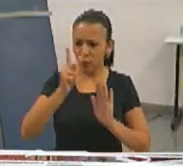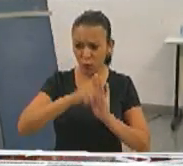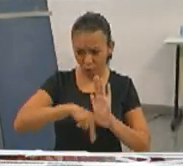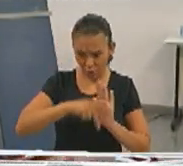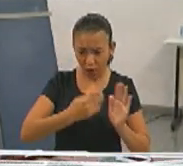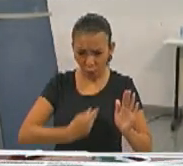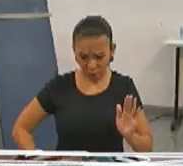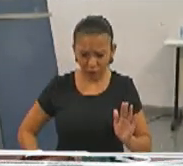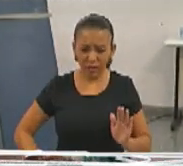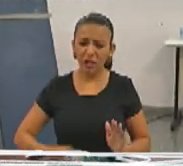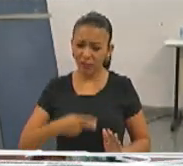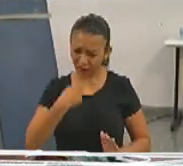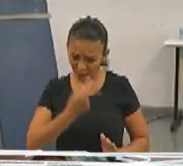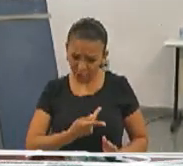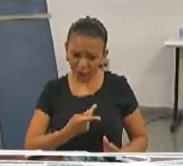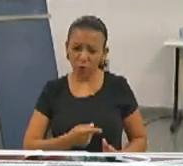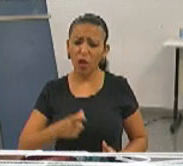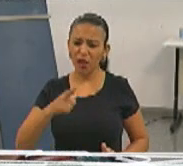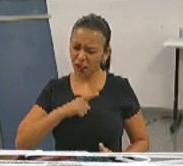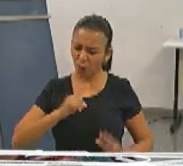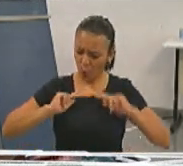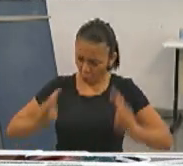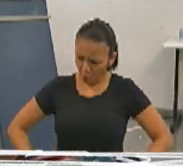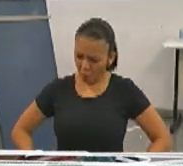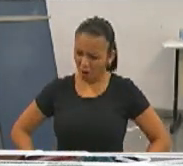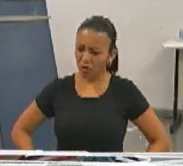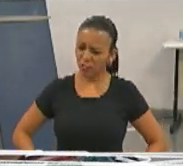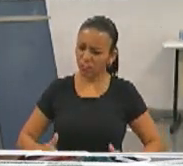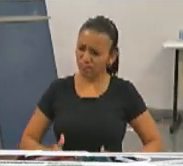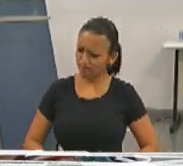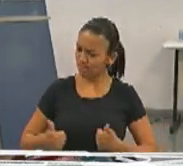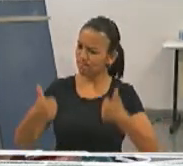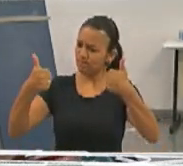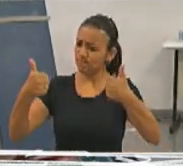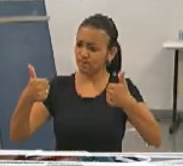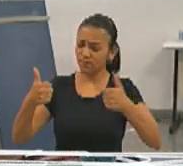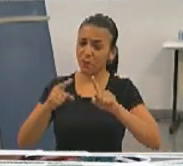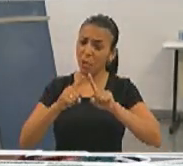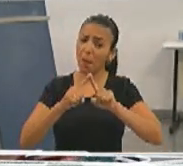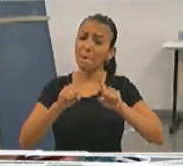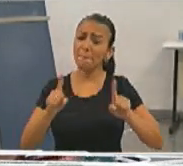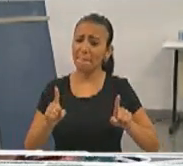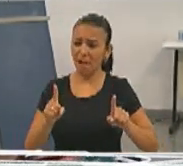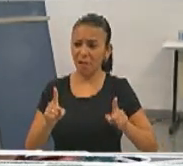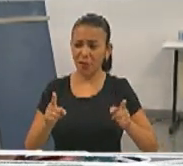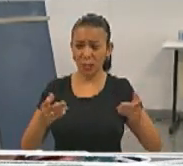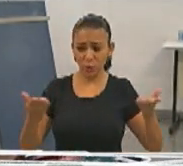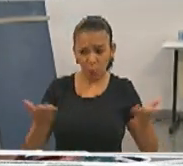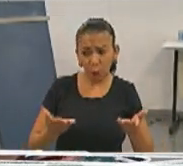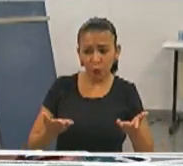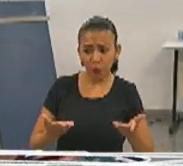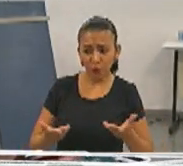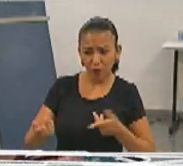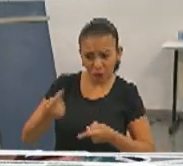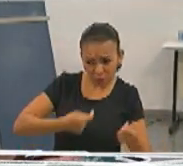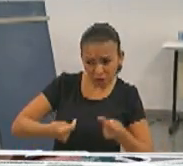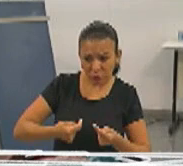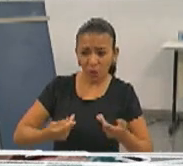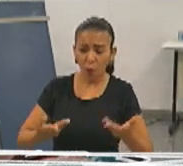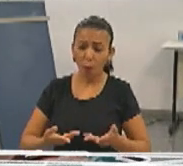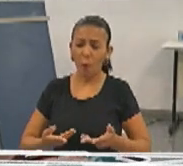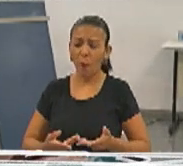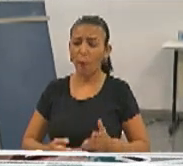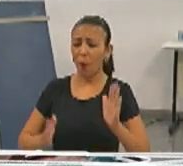composta por um excelente potencial humano, porém subutilizado. Por conta do formato de administração adotado,